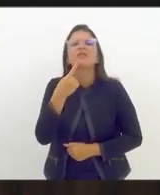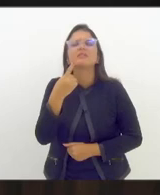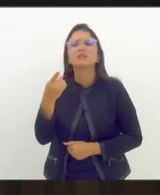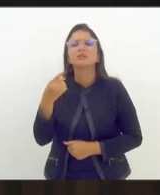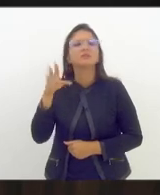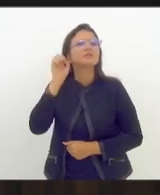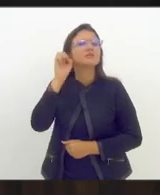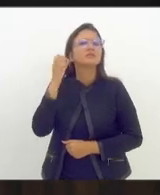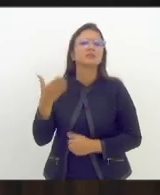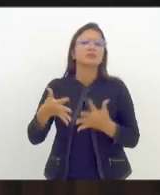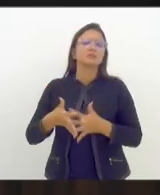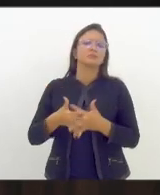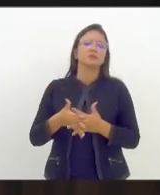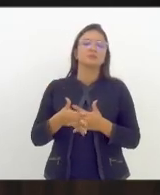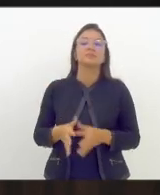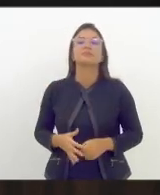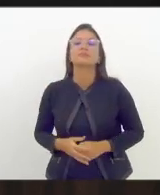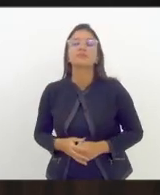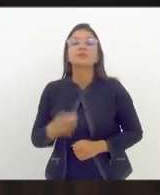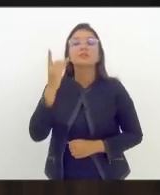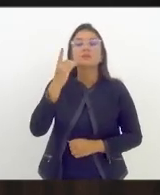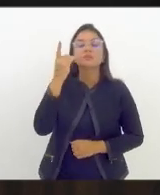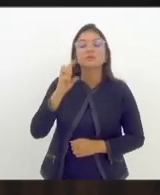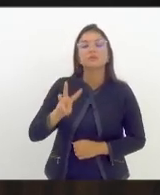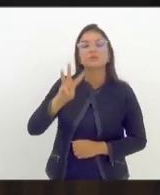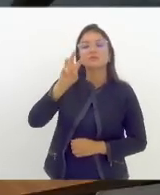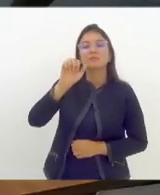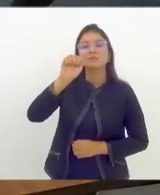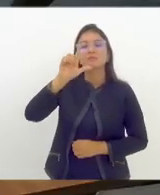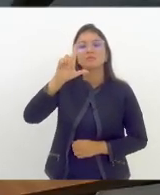Carvalho. Deputado Valdec Carneiro.